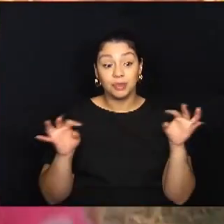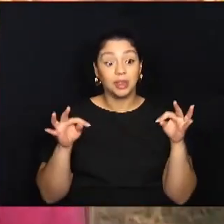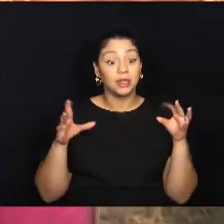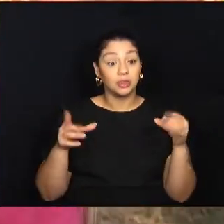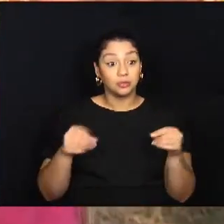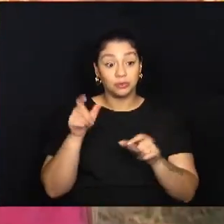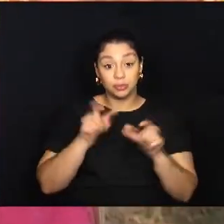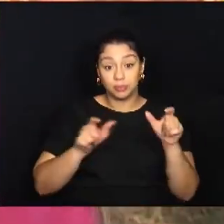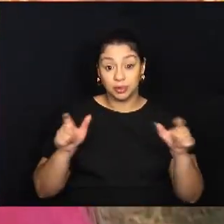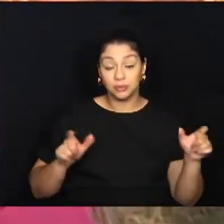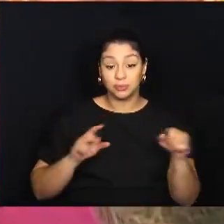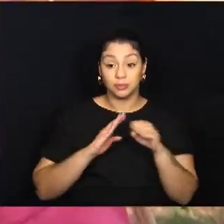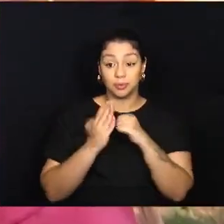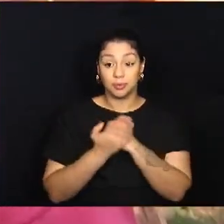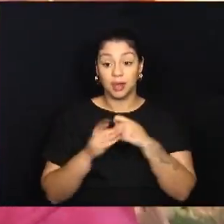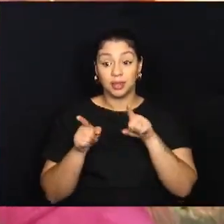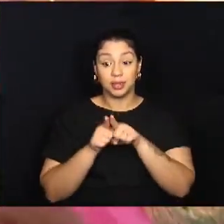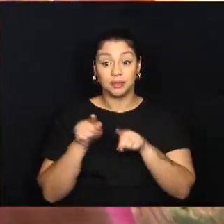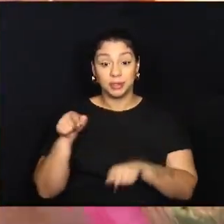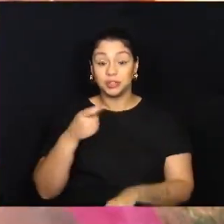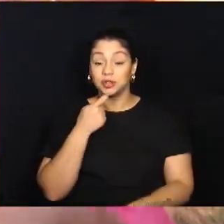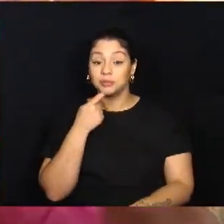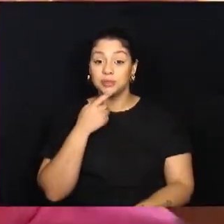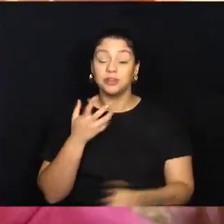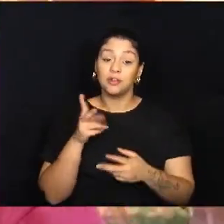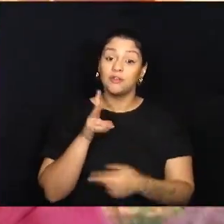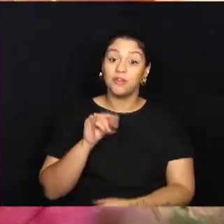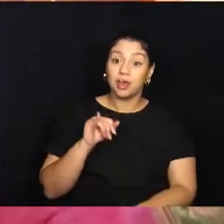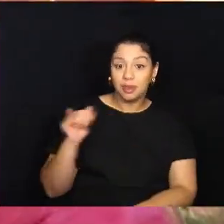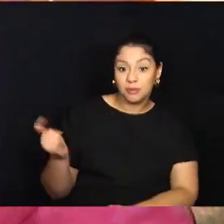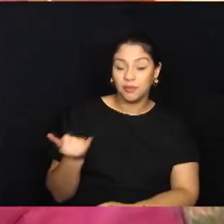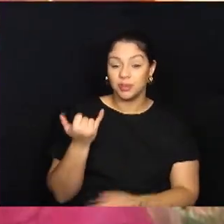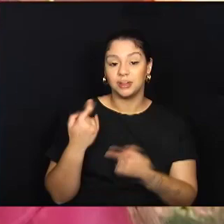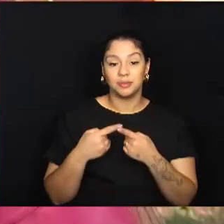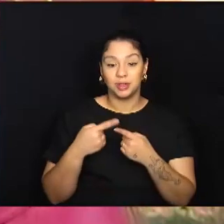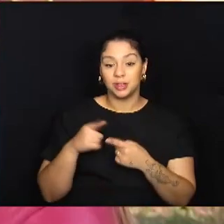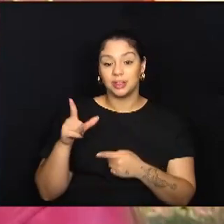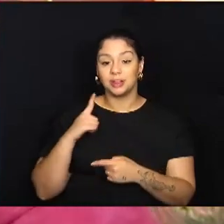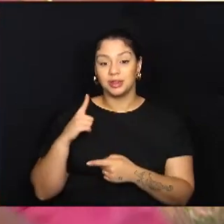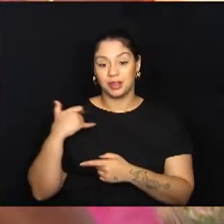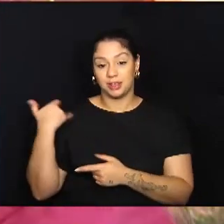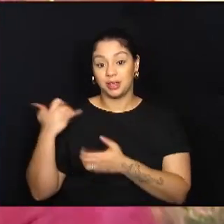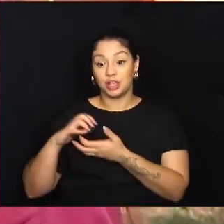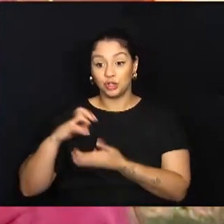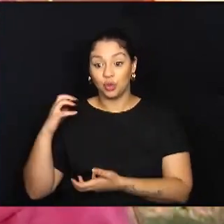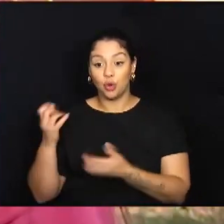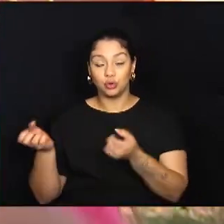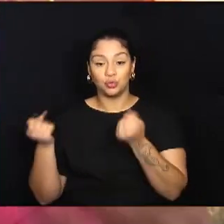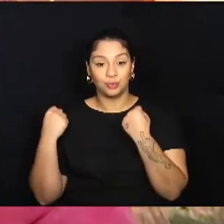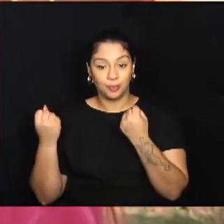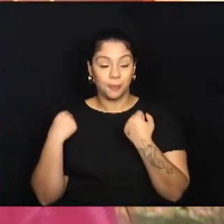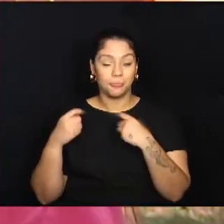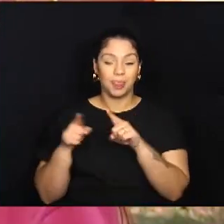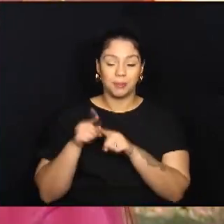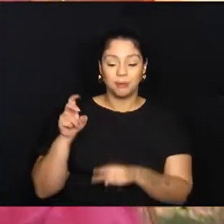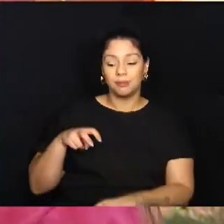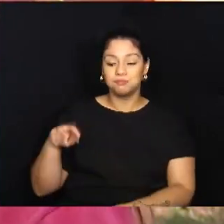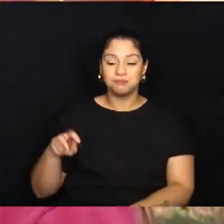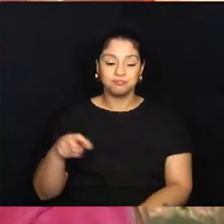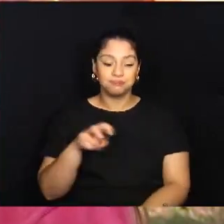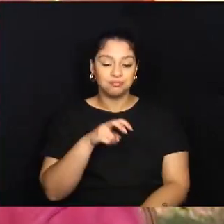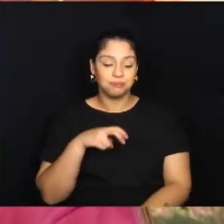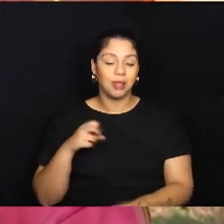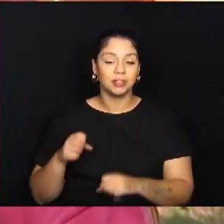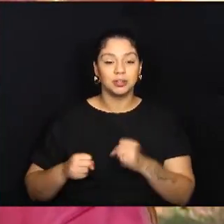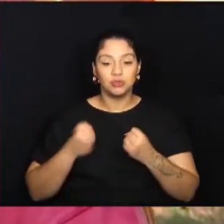bairro e de Campinas vai poder usufruir. Porque vai ter o espaço para os idosos, para praticarem exercícios, para quem quer fazer caminhada, quem quer correr, para